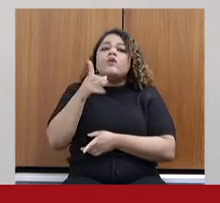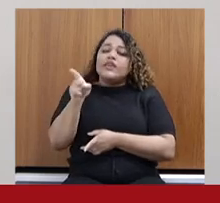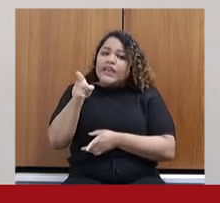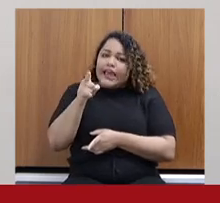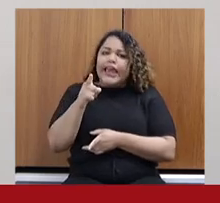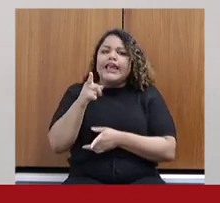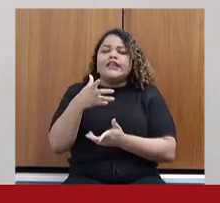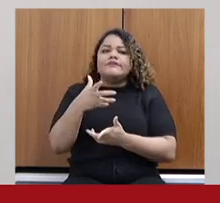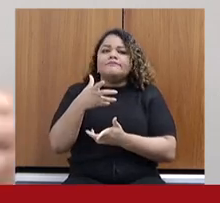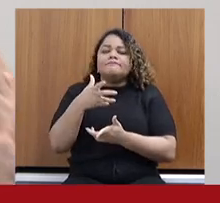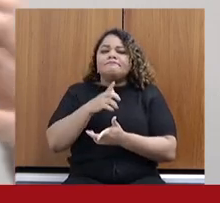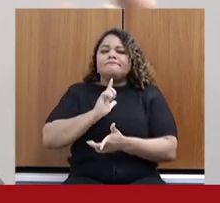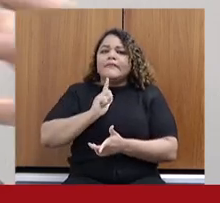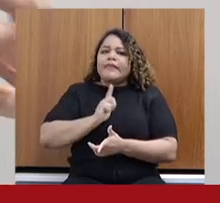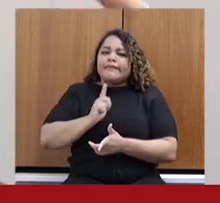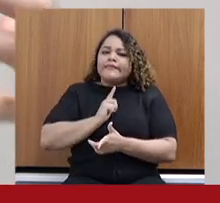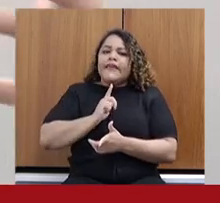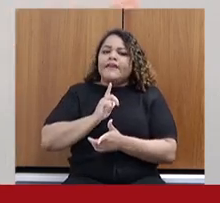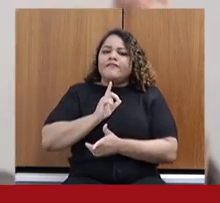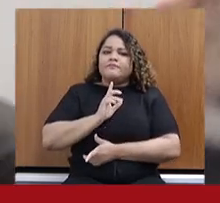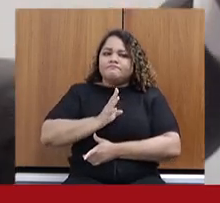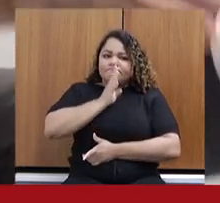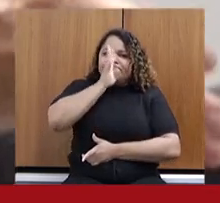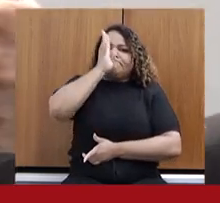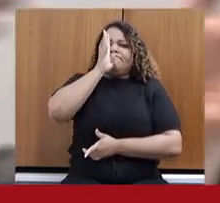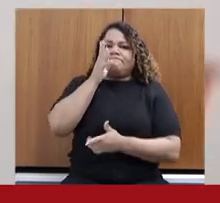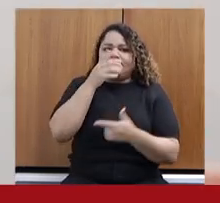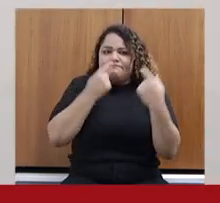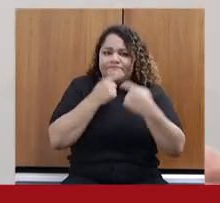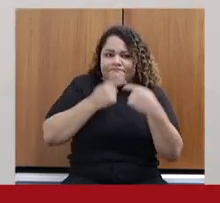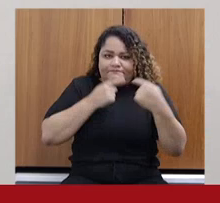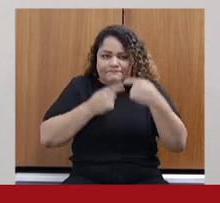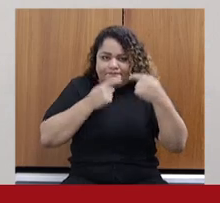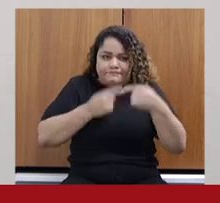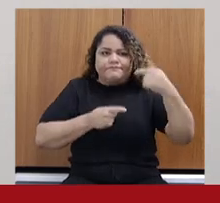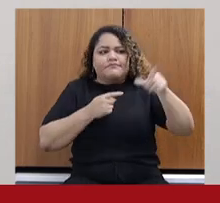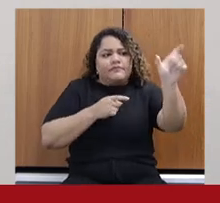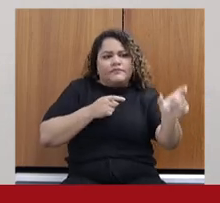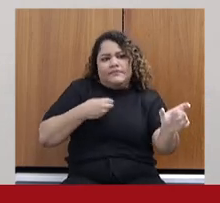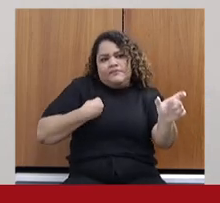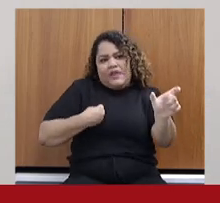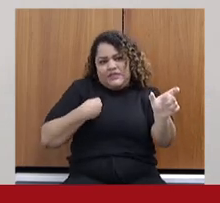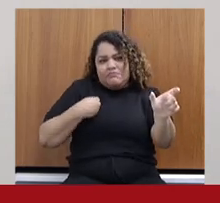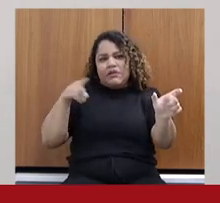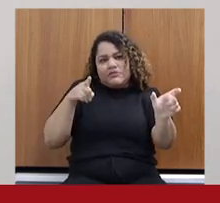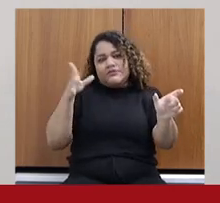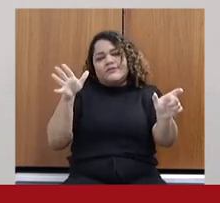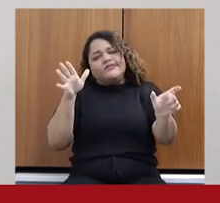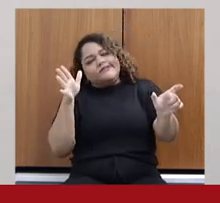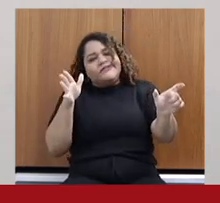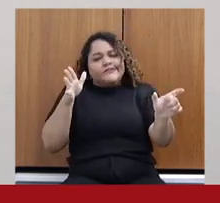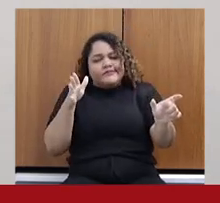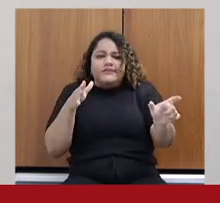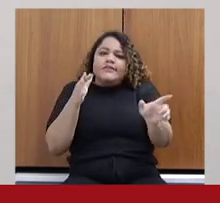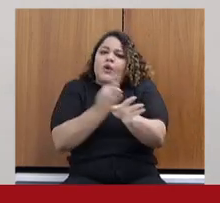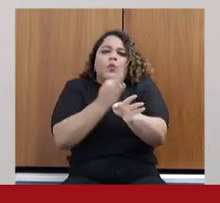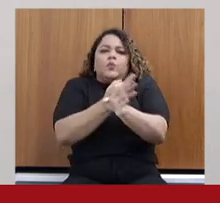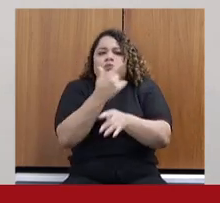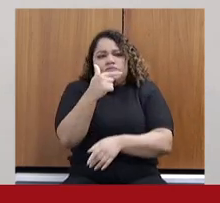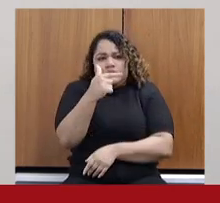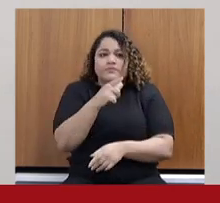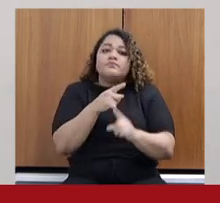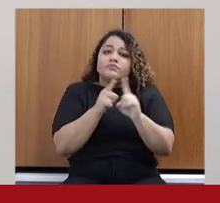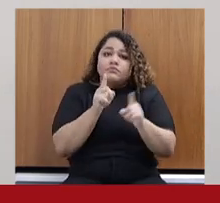não deveria ter se debatido com um participante, apenas isso. Agora, poder e voz do